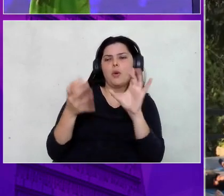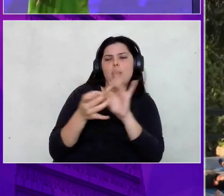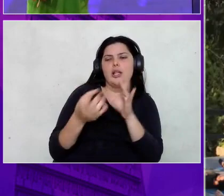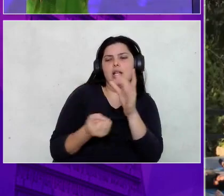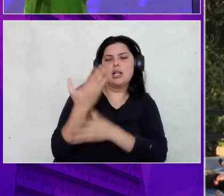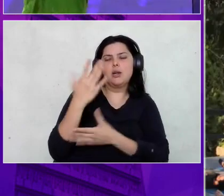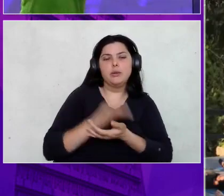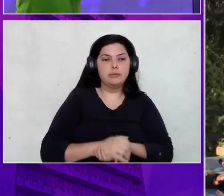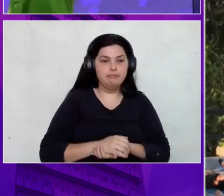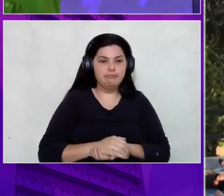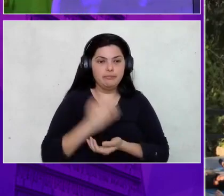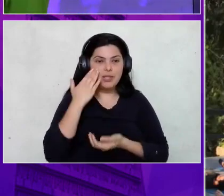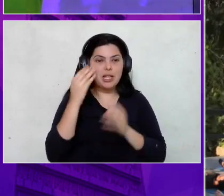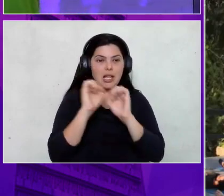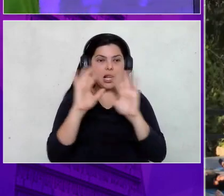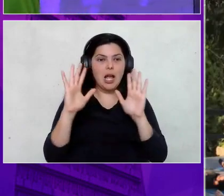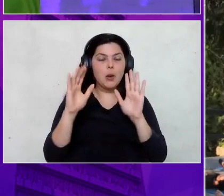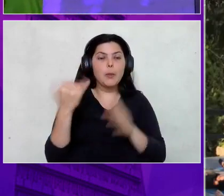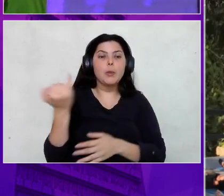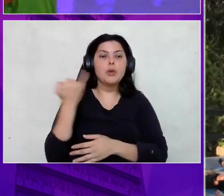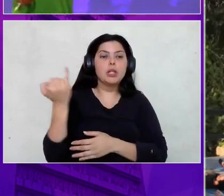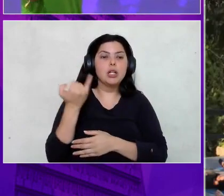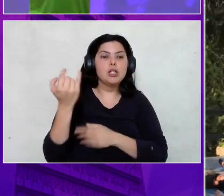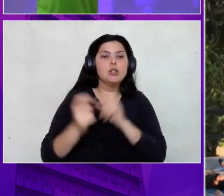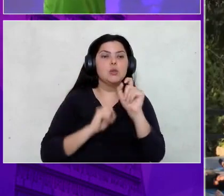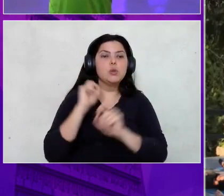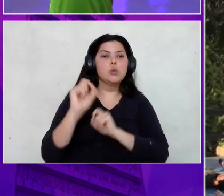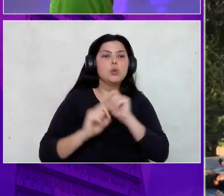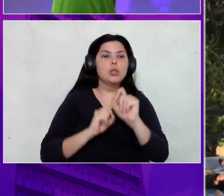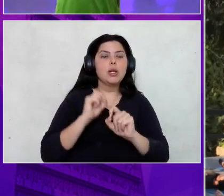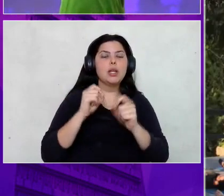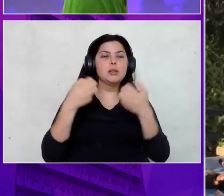entender, por que isso é importante? Por que isso é relevante? Porque